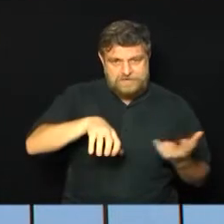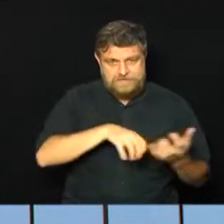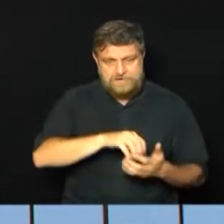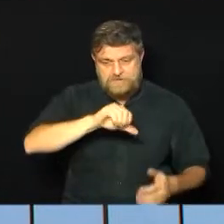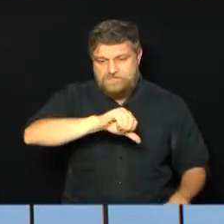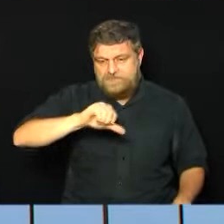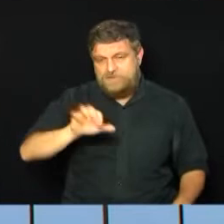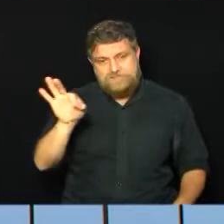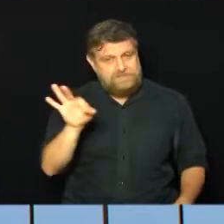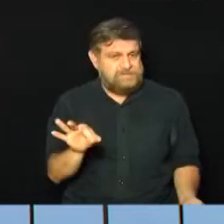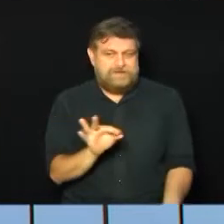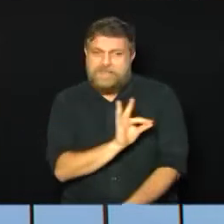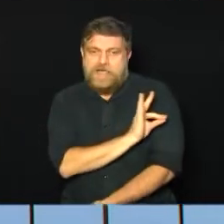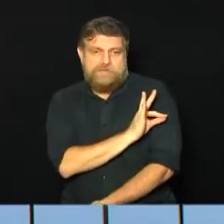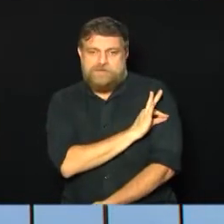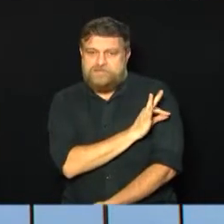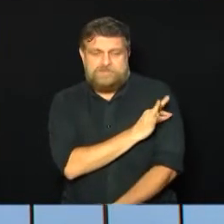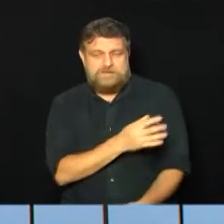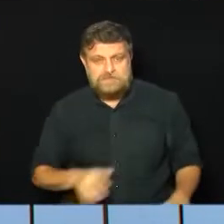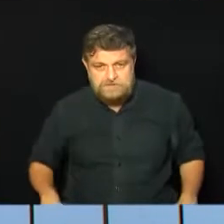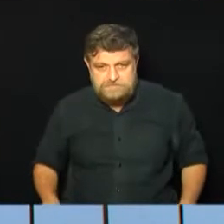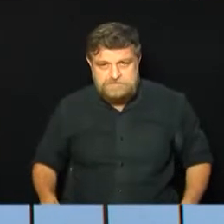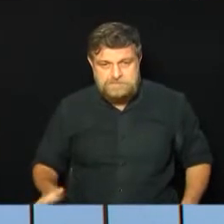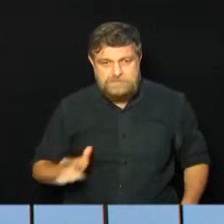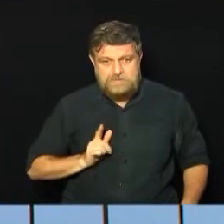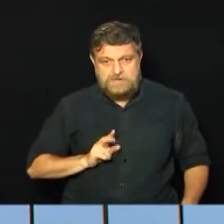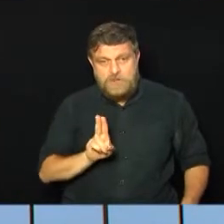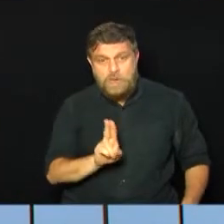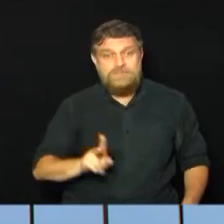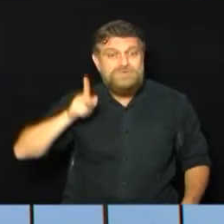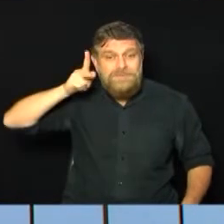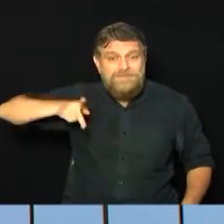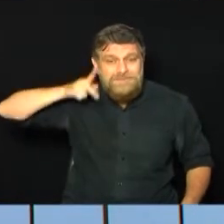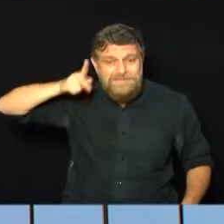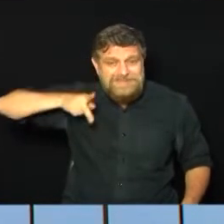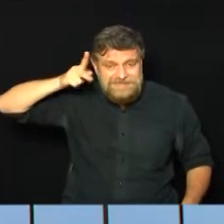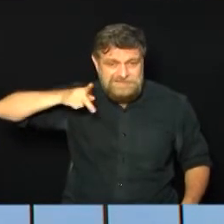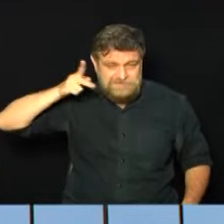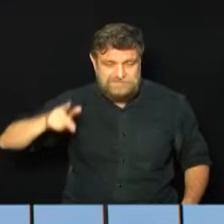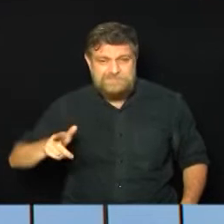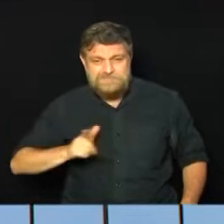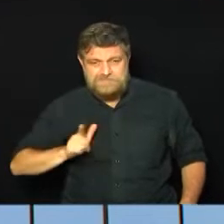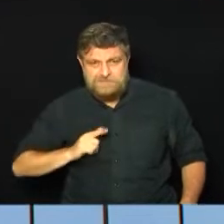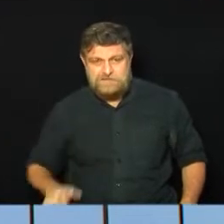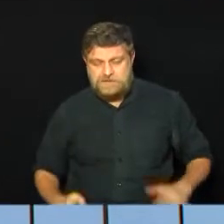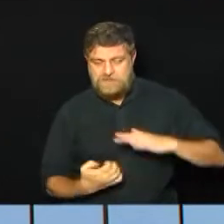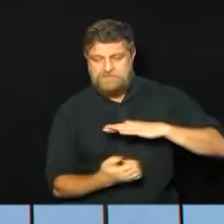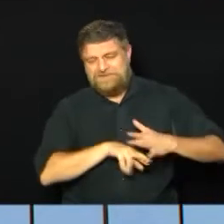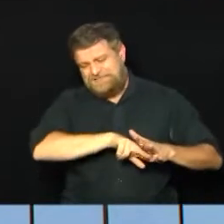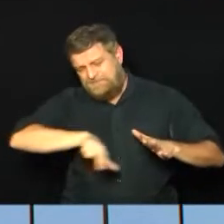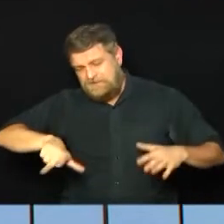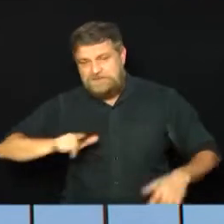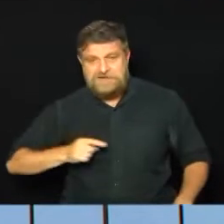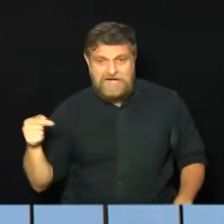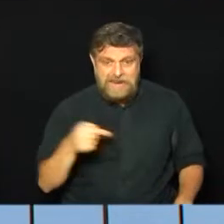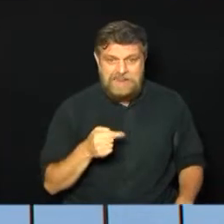é da prefeitura. E você tem o uso político da empresa, como muitas outras empresas e autarquias. Então, você tem cabide de